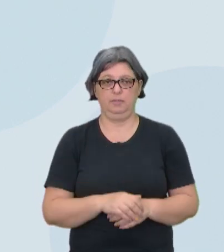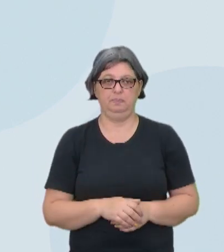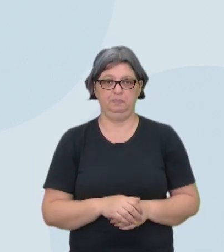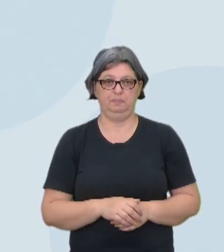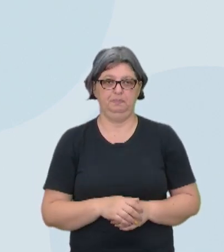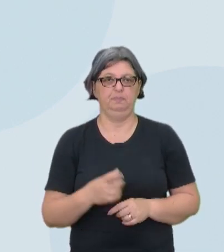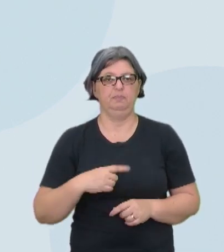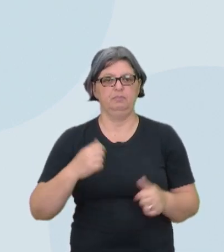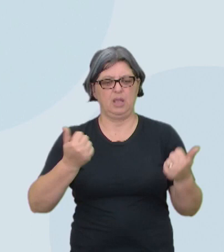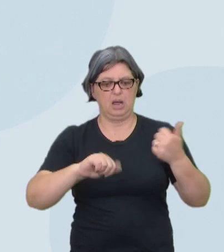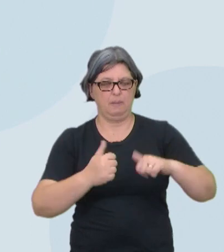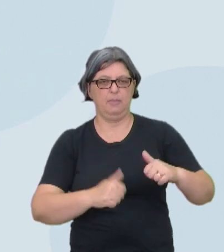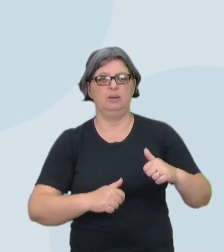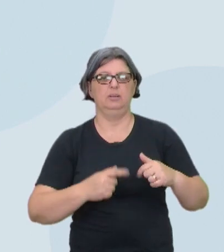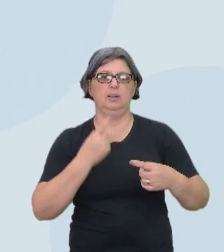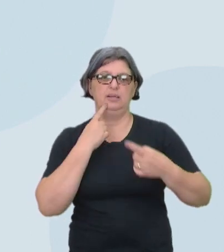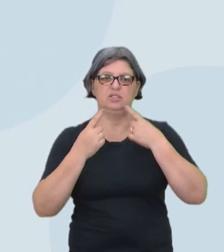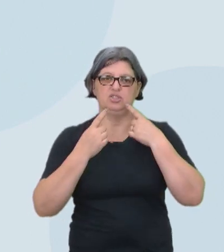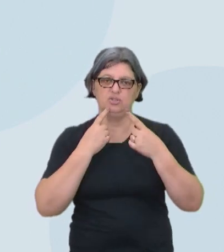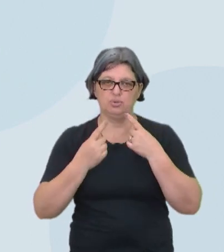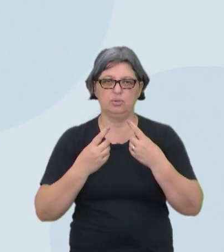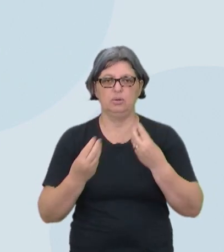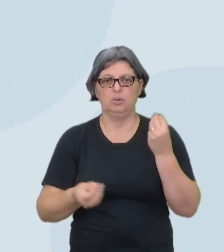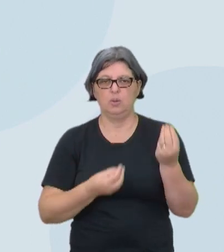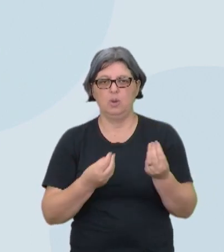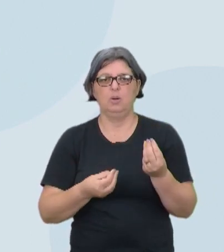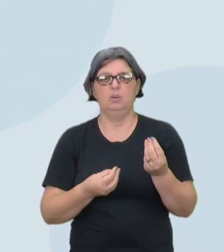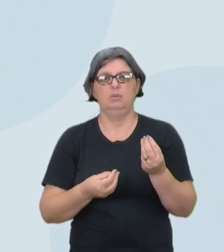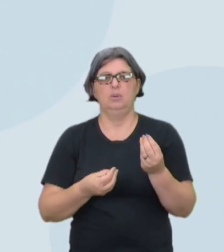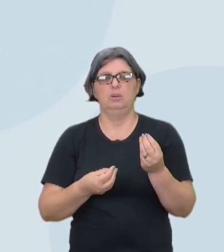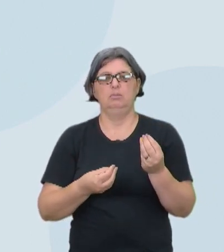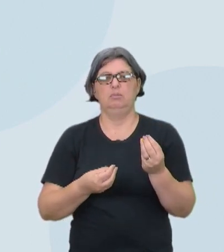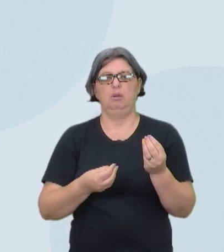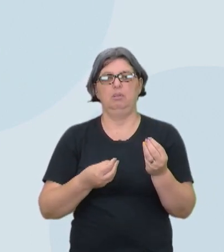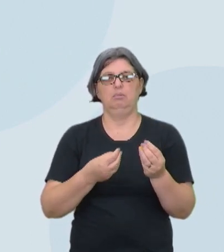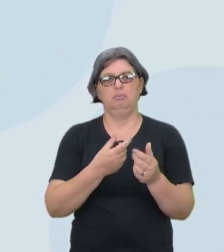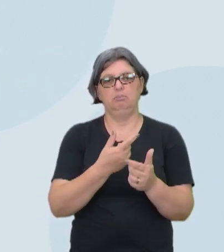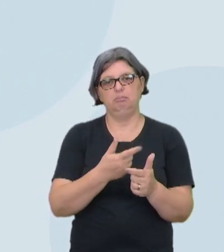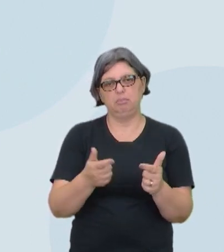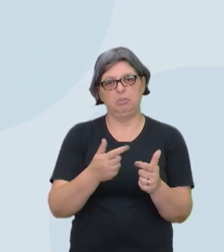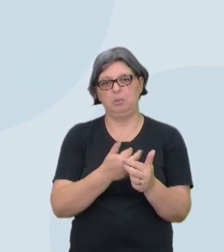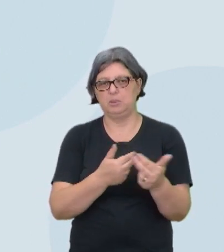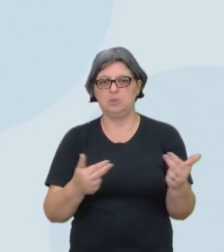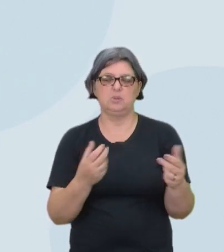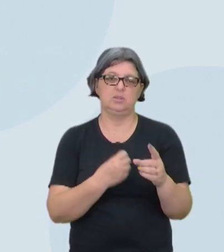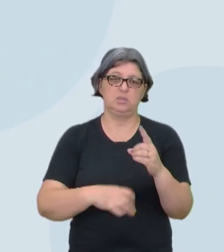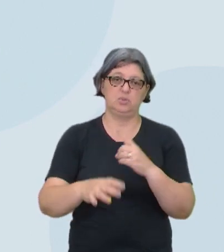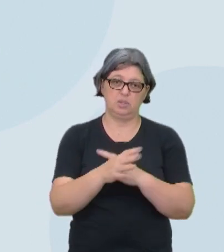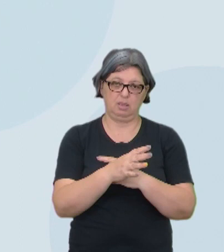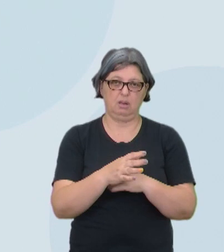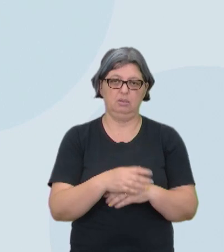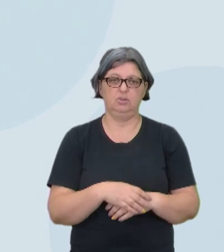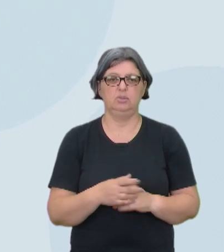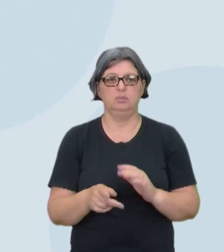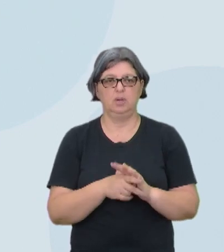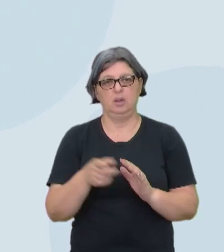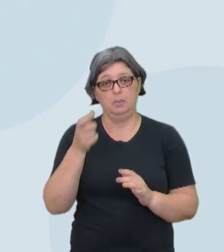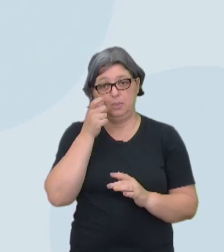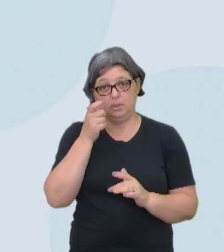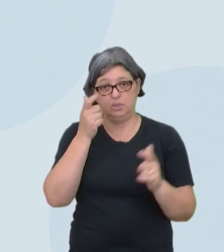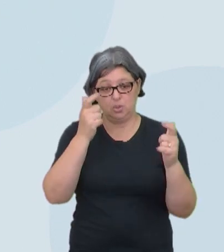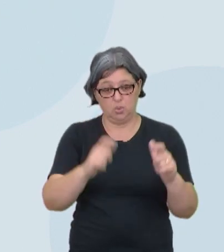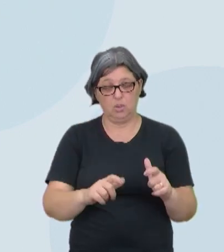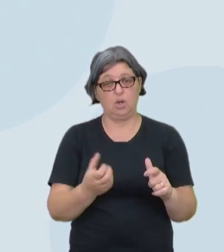iremos analisar, discutir sobre questões sociais, acontecimentos que vão de interesse